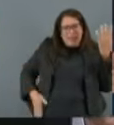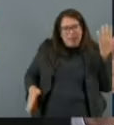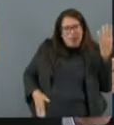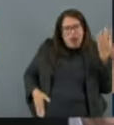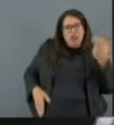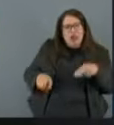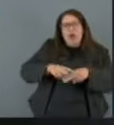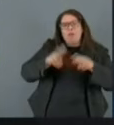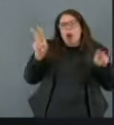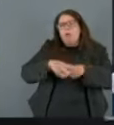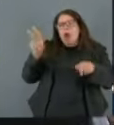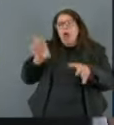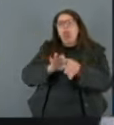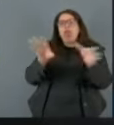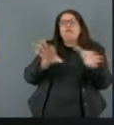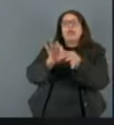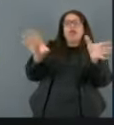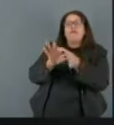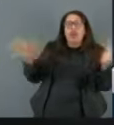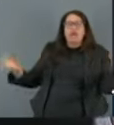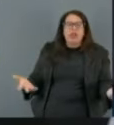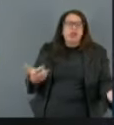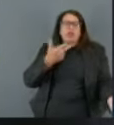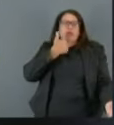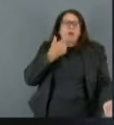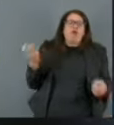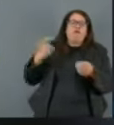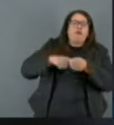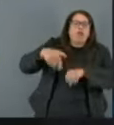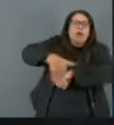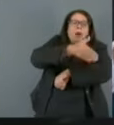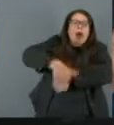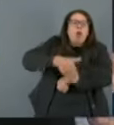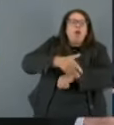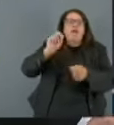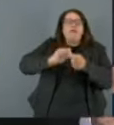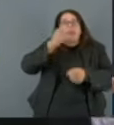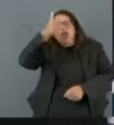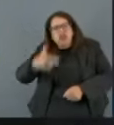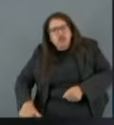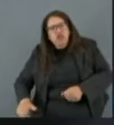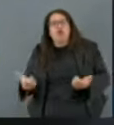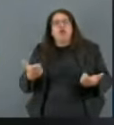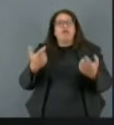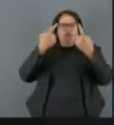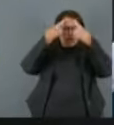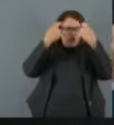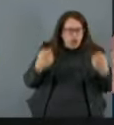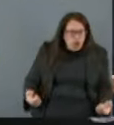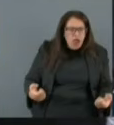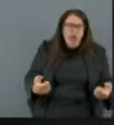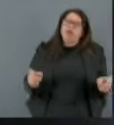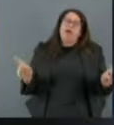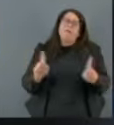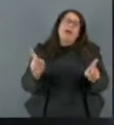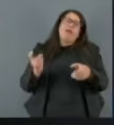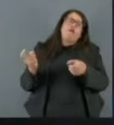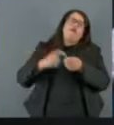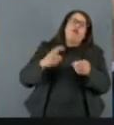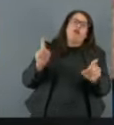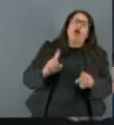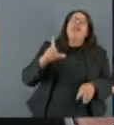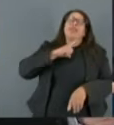existem casos de pessoas violentas que praticaram crimes violentos, que foram colocadas, condenadas na prisão, mas que não se recuperaram.